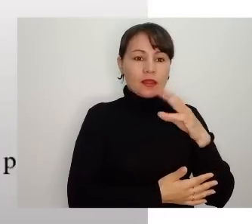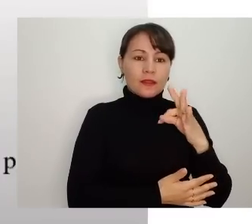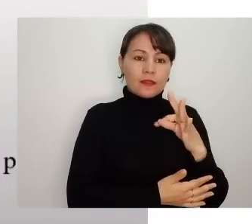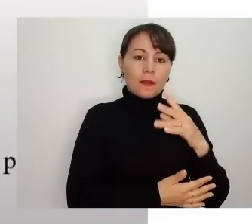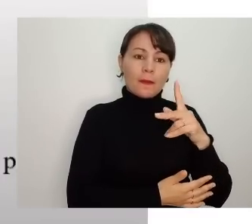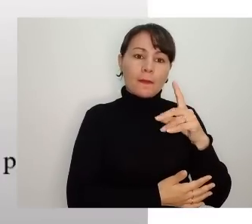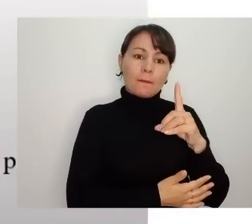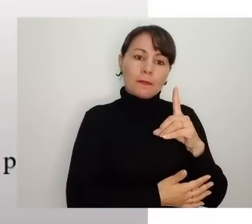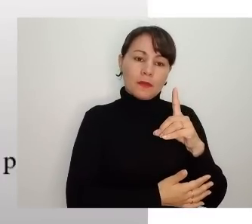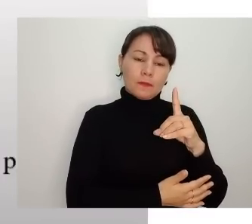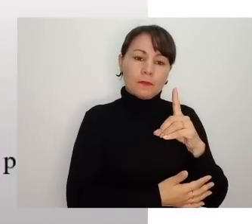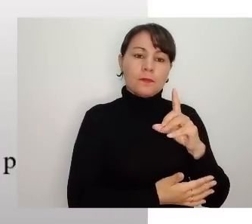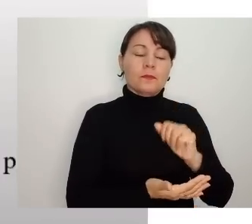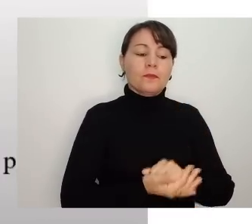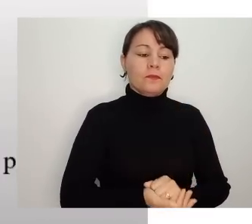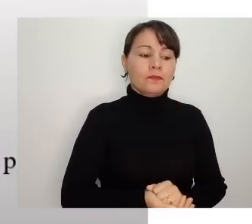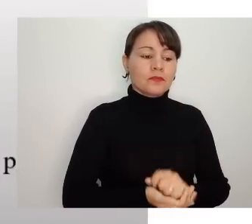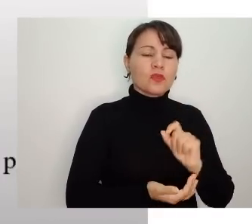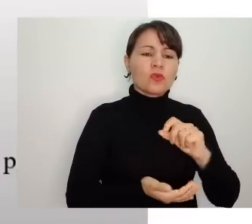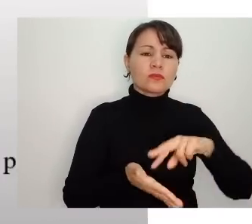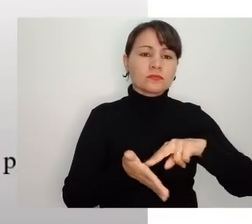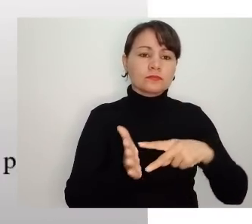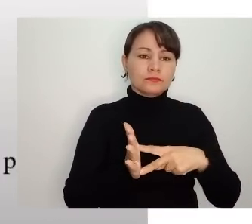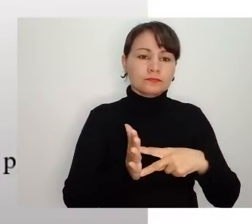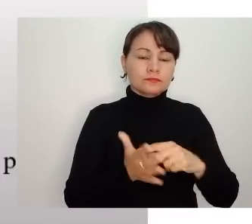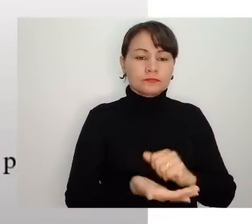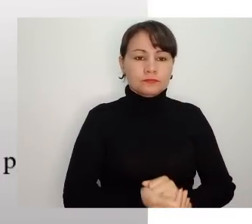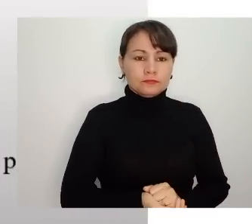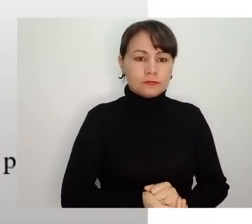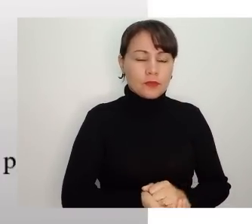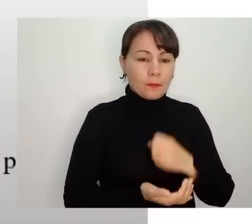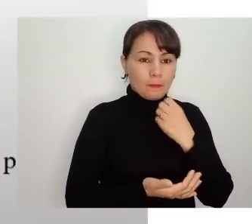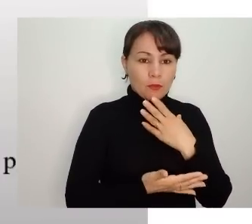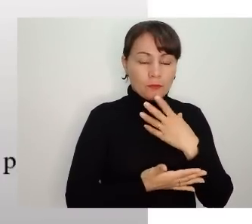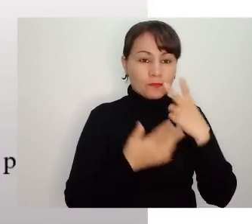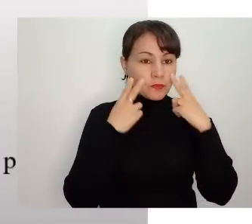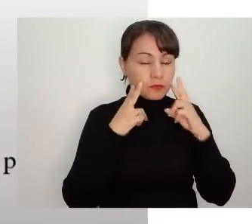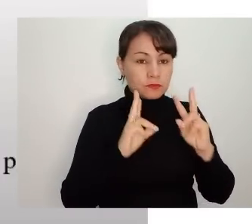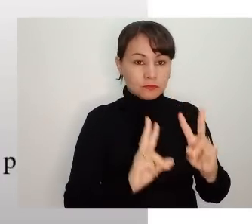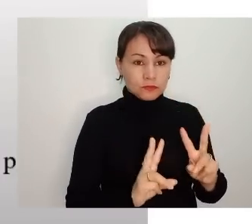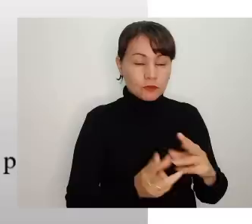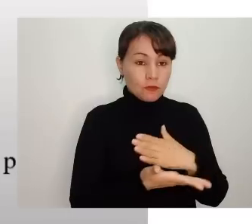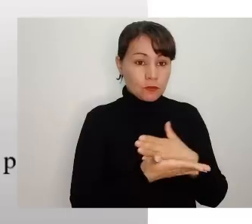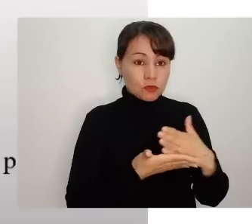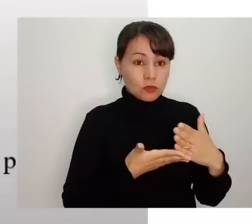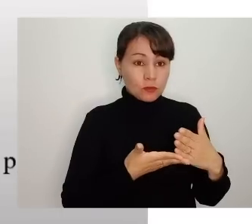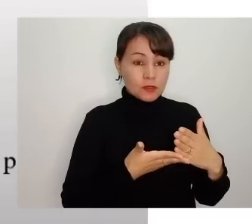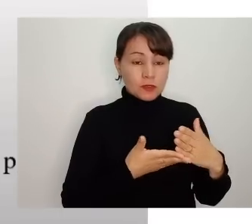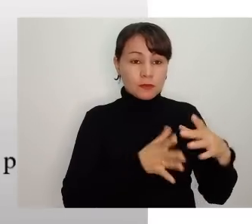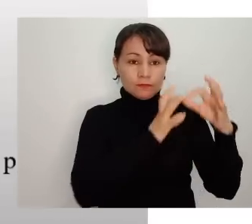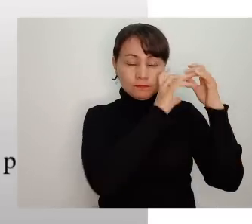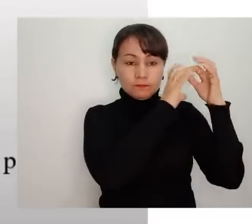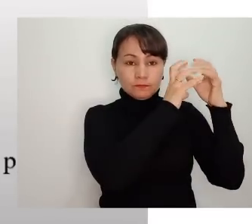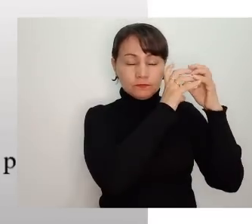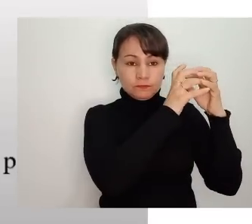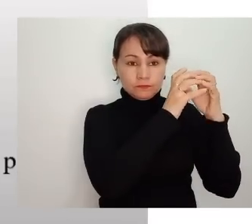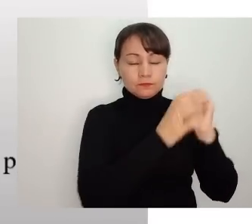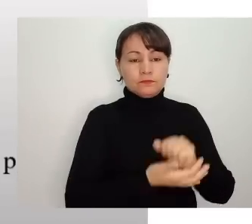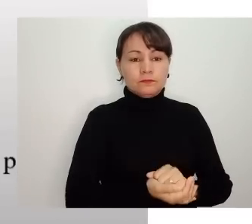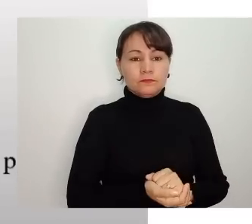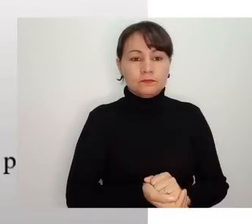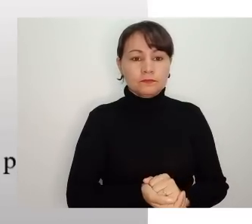LTD. E o que significa LTD? Bom, vamos ver, começar pelo